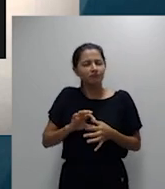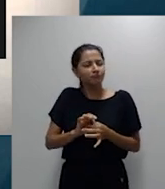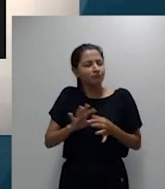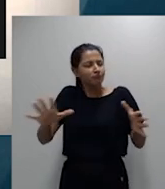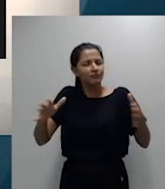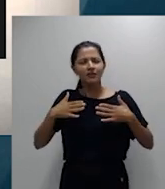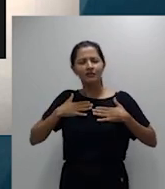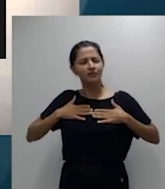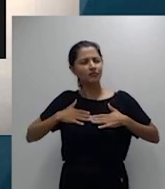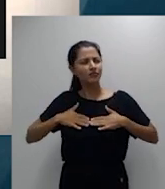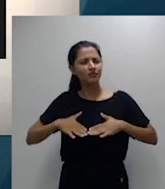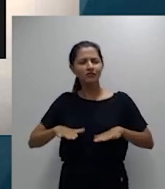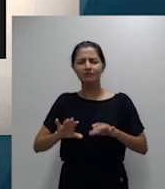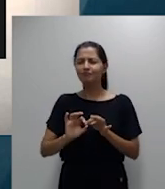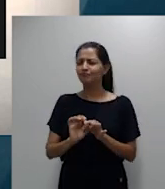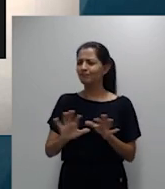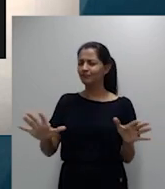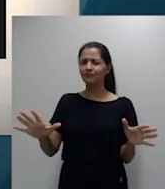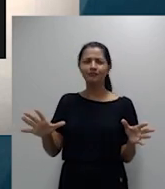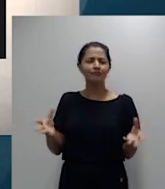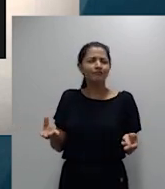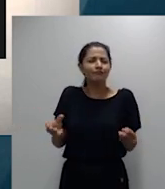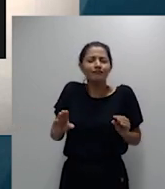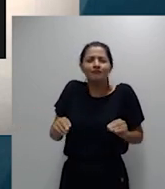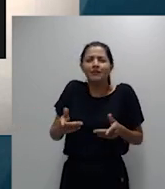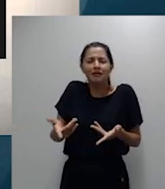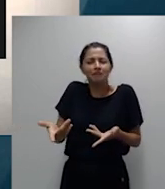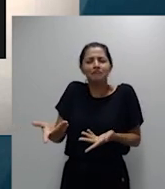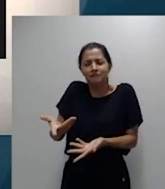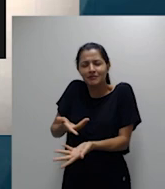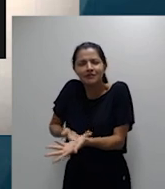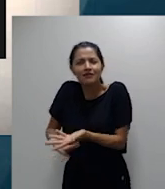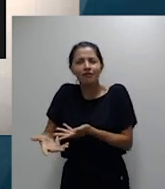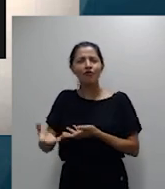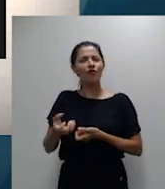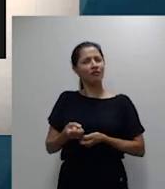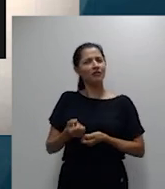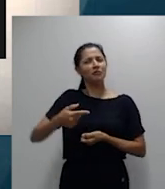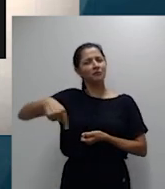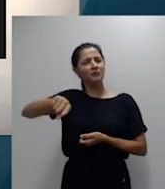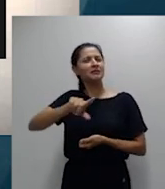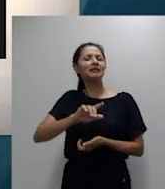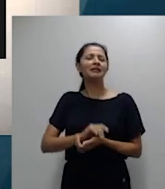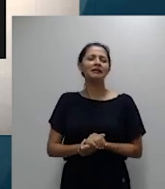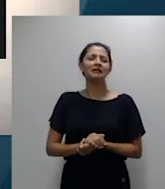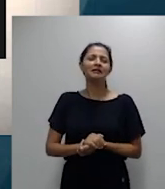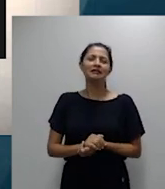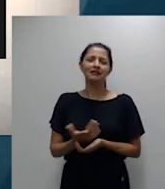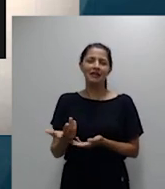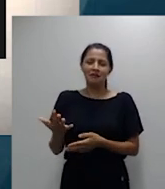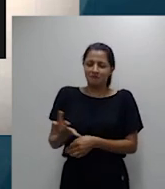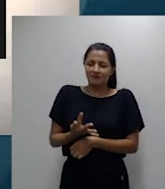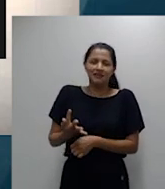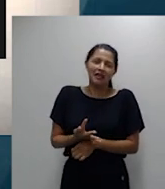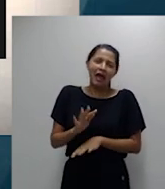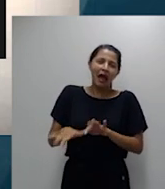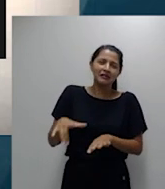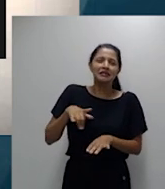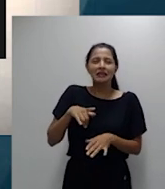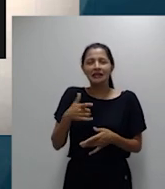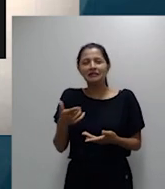Sente Aqui é realmente é muito querido é com a coerência com as